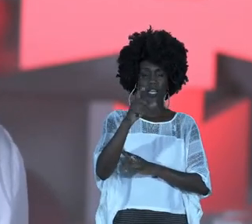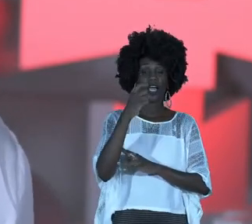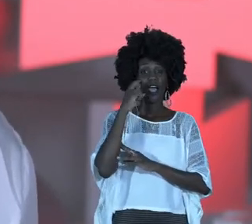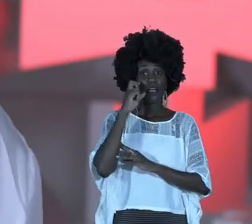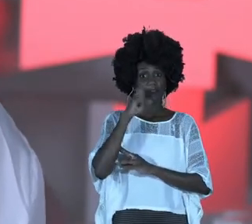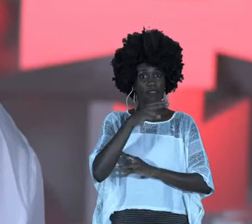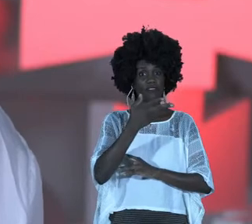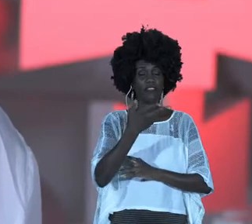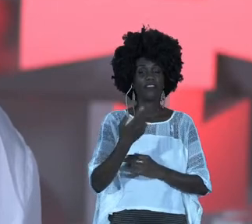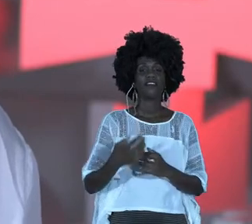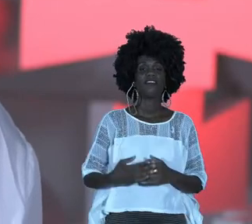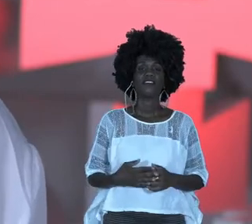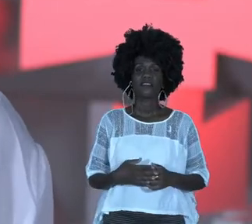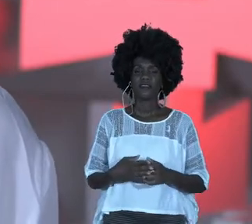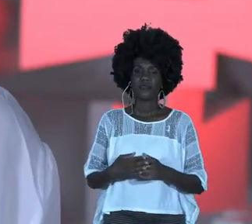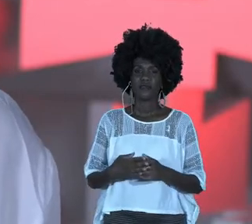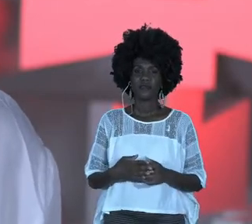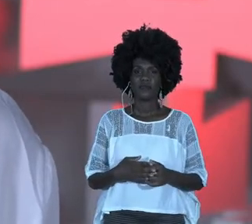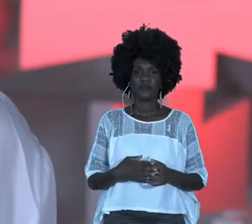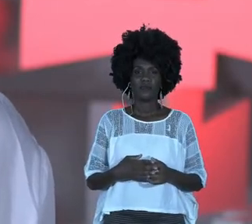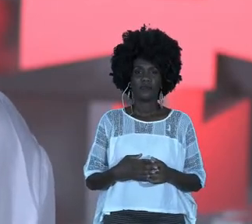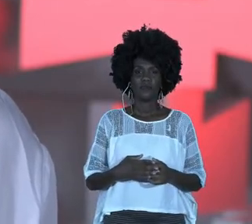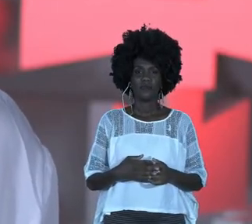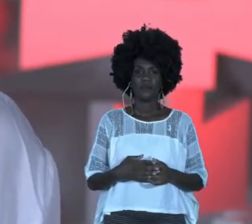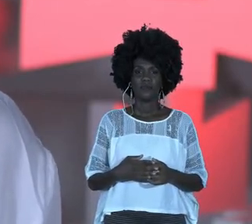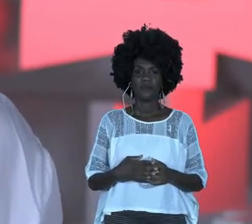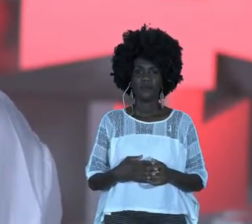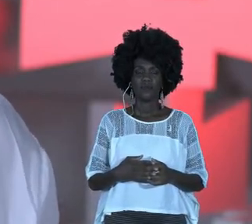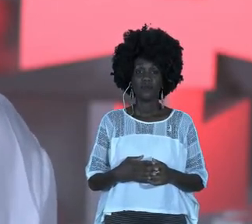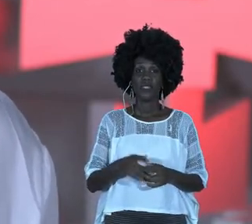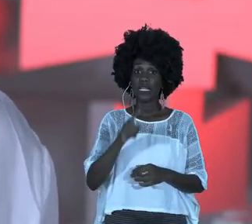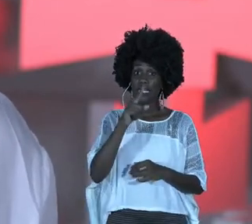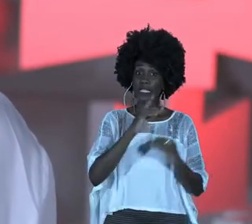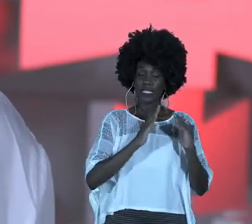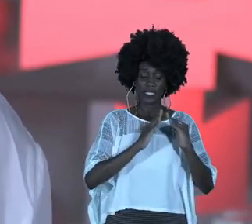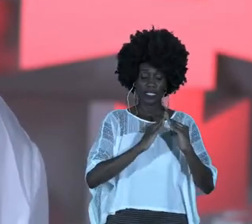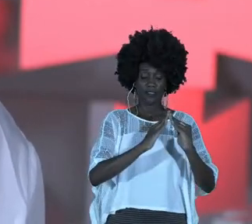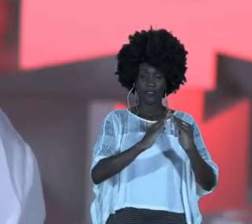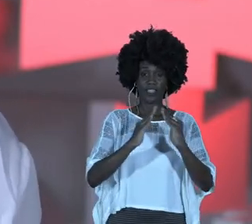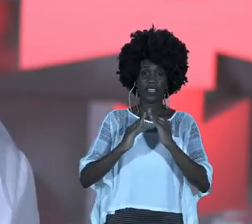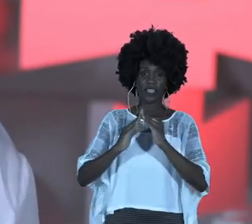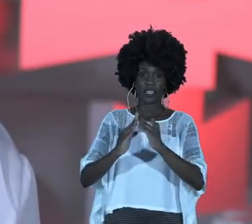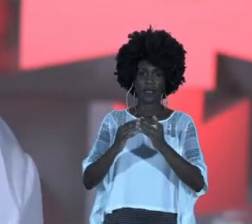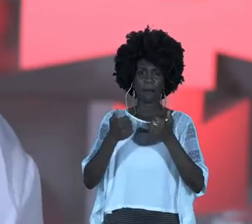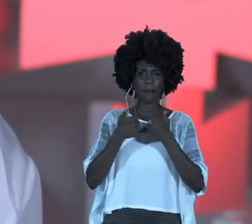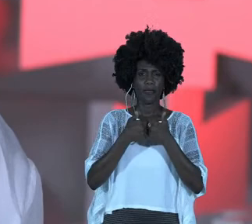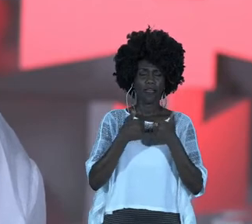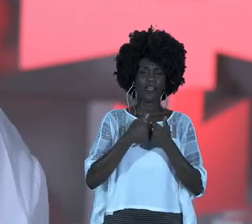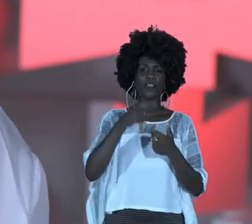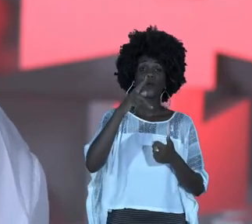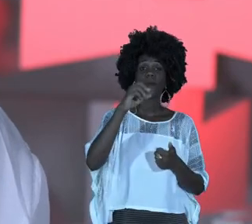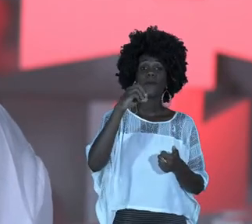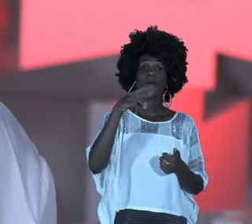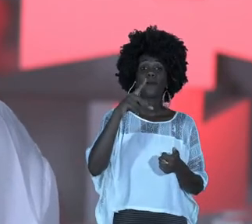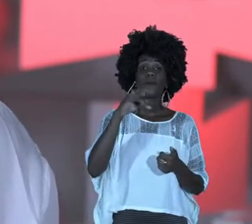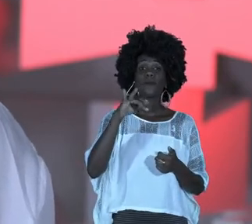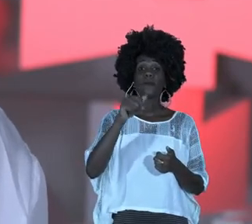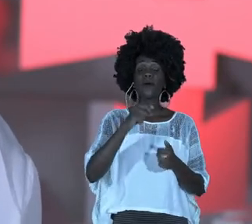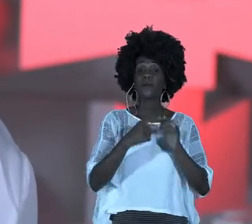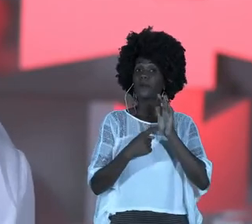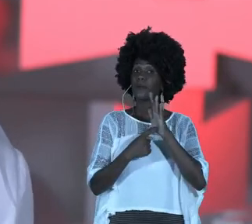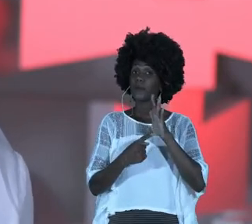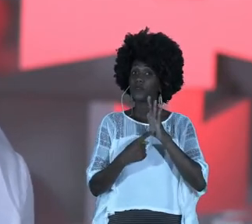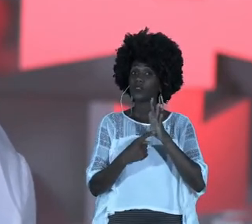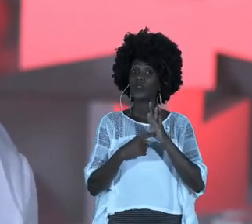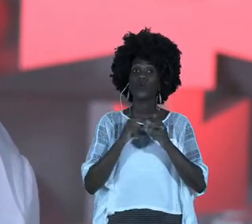ver aqui isso, entendeu? Então, essas vilas próximas à Pompeia têm esse ensaio do que